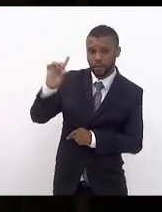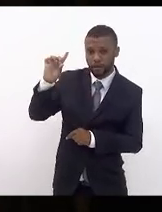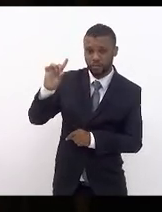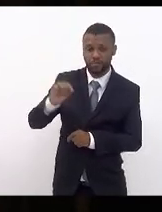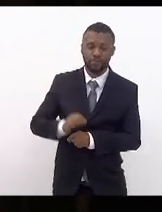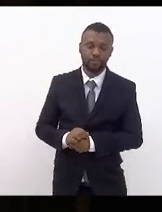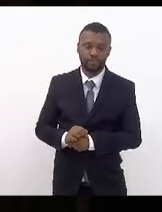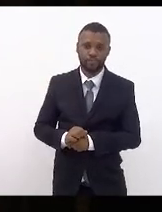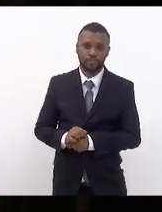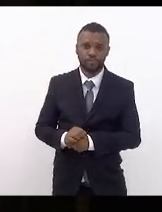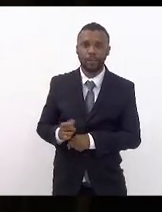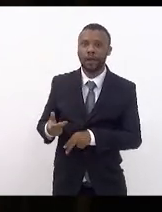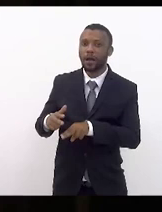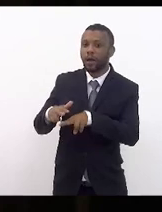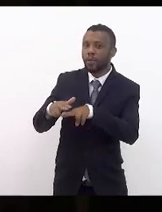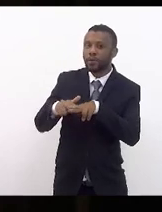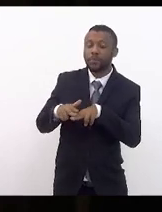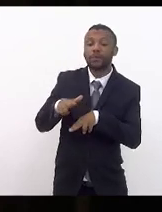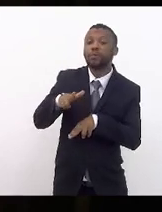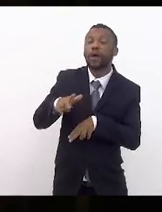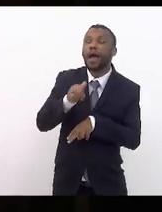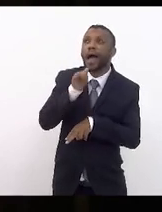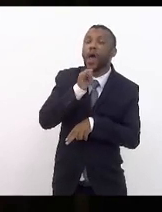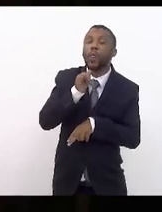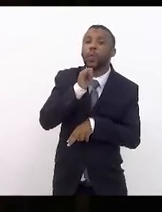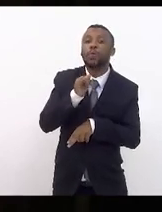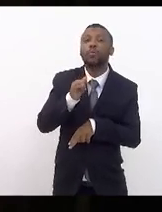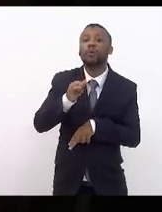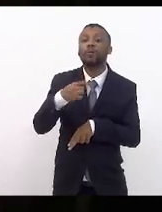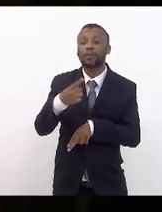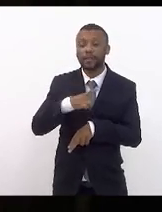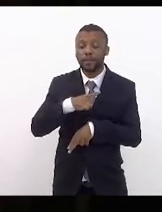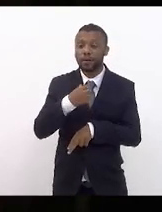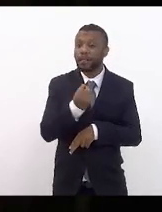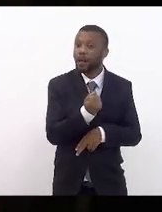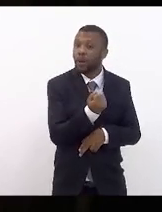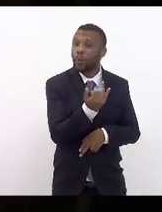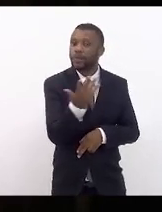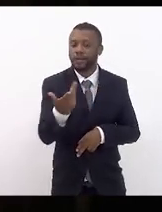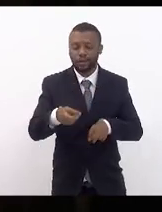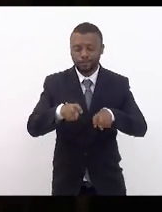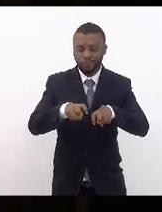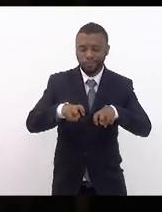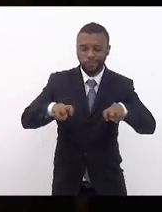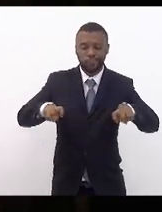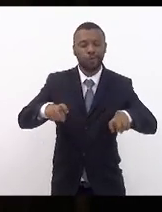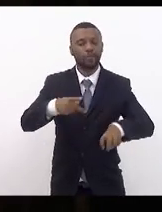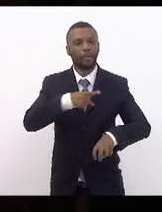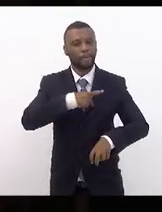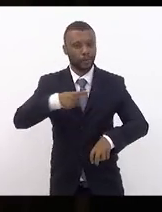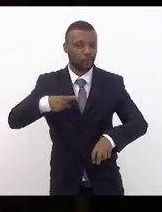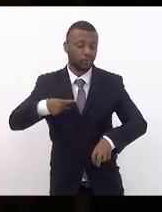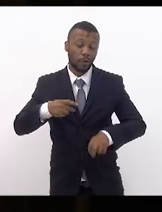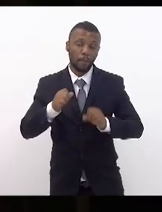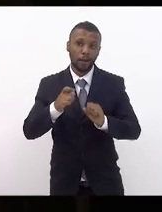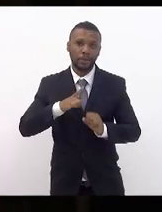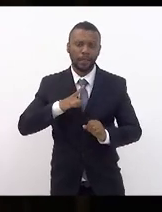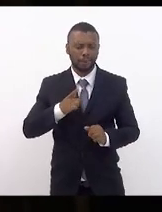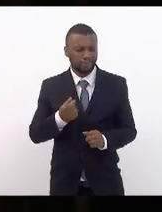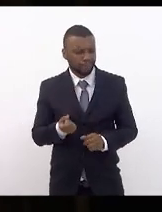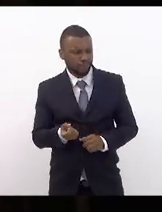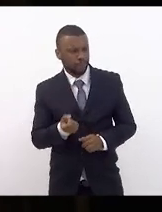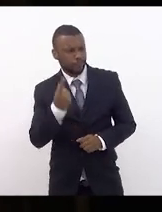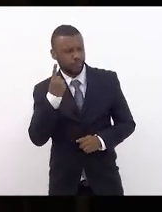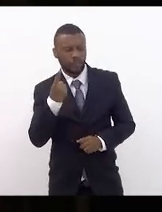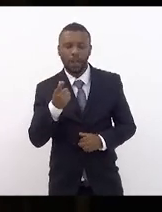à toa que nós temos aqui essa quantidade de pastores. Não é à toa. O que pode causar até uma certa estranheza